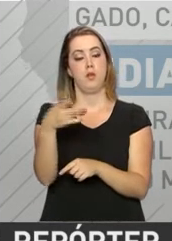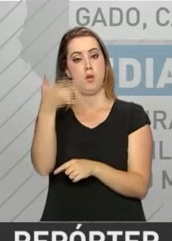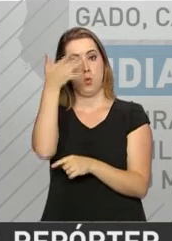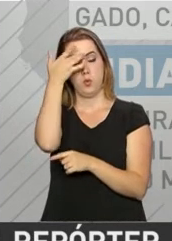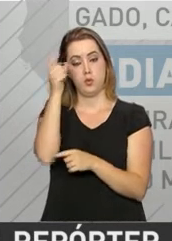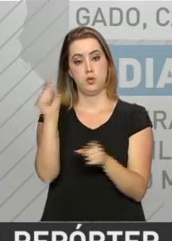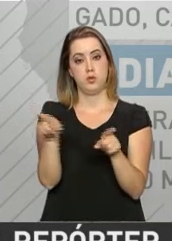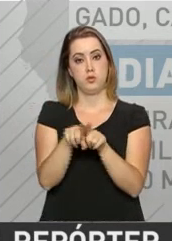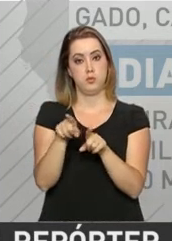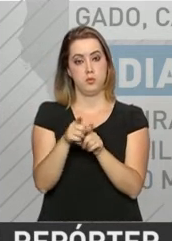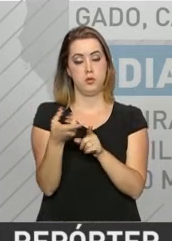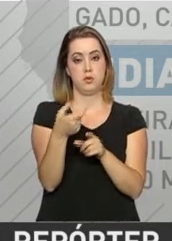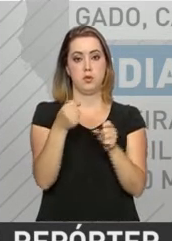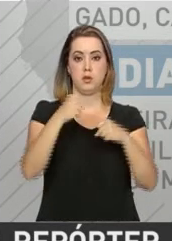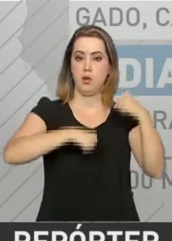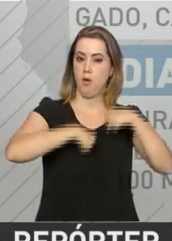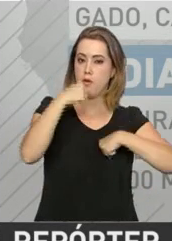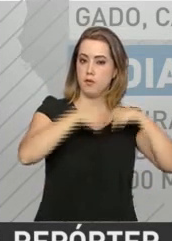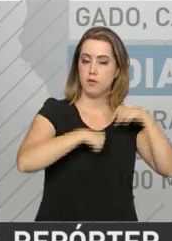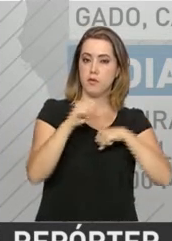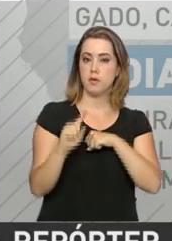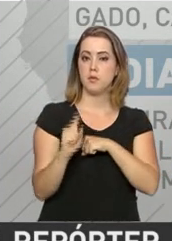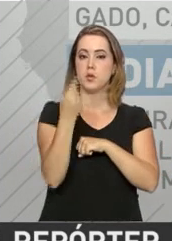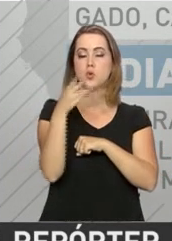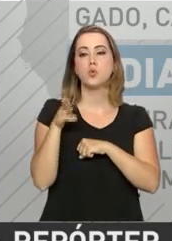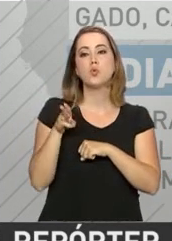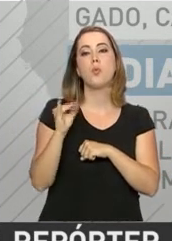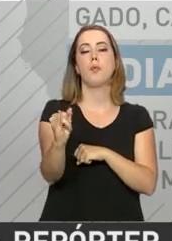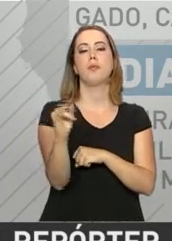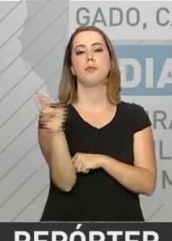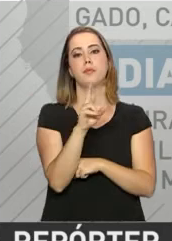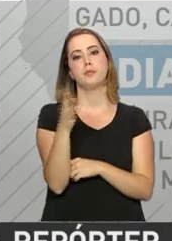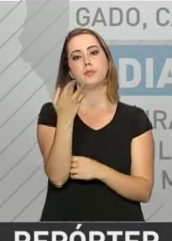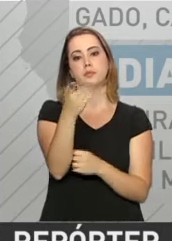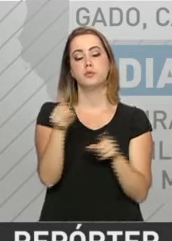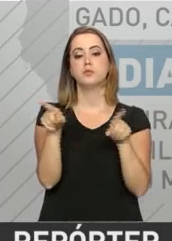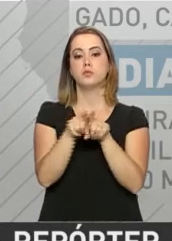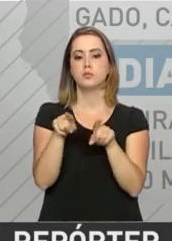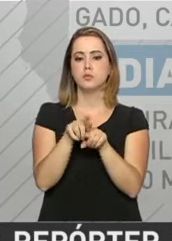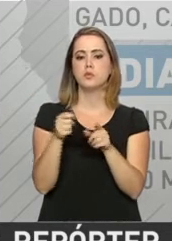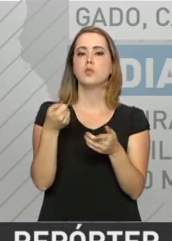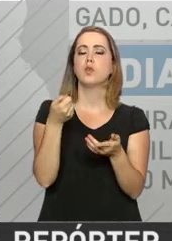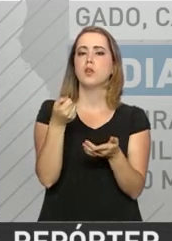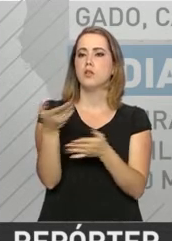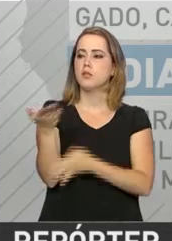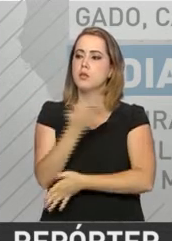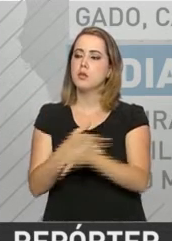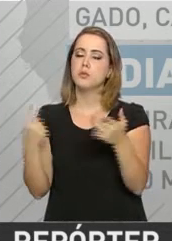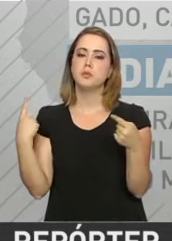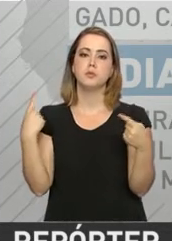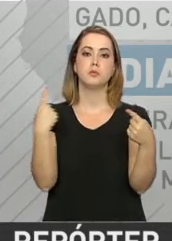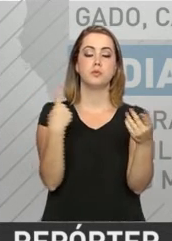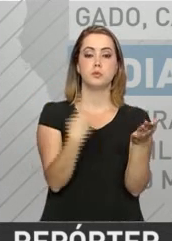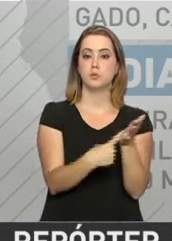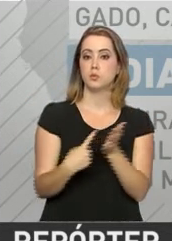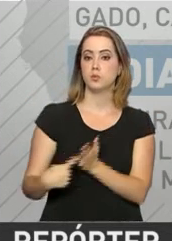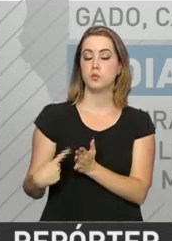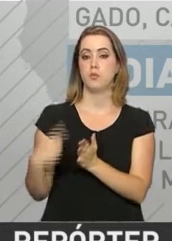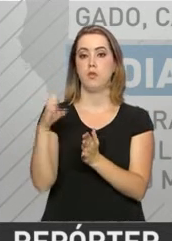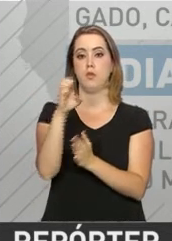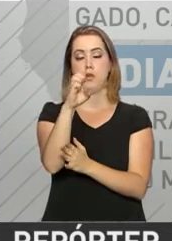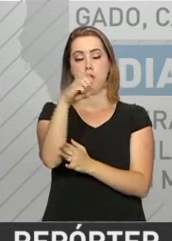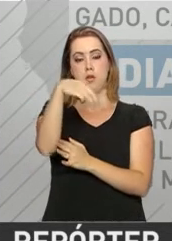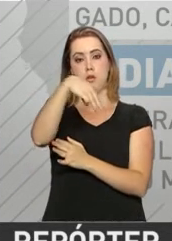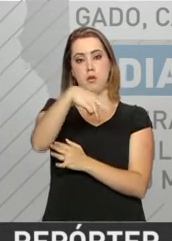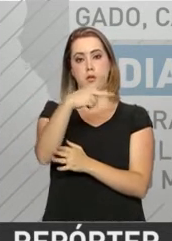fábrica de agroquímicos no valor de 1 bilhão de reais e ainda foi acertado um contrato com a embrapa no valor de